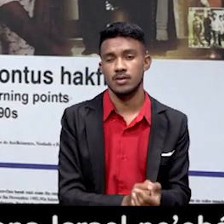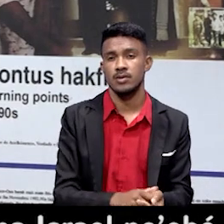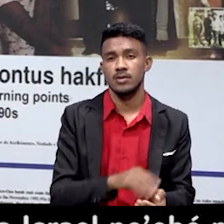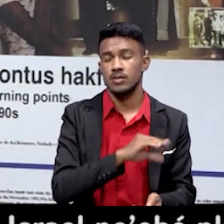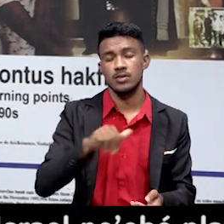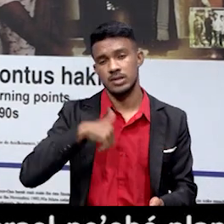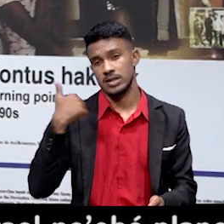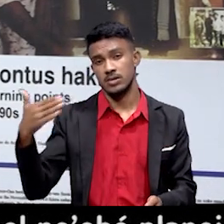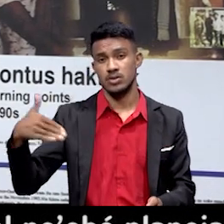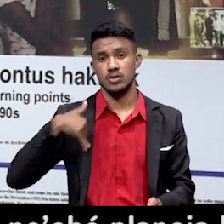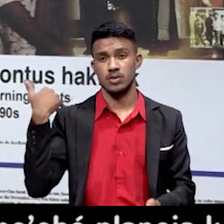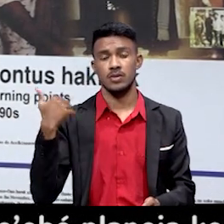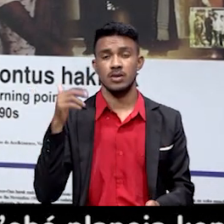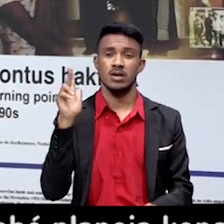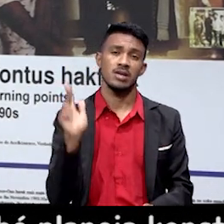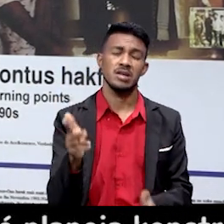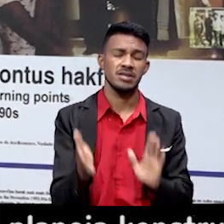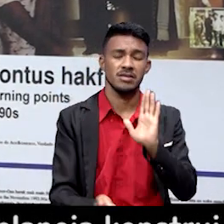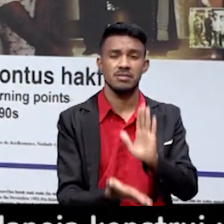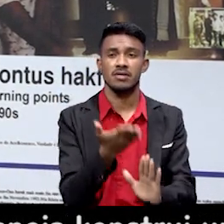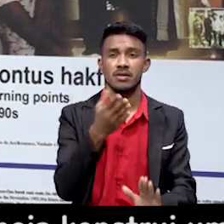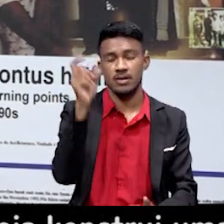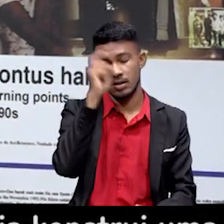lo, no? Foi matriz da lana per entrar un vitalisia.